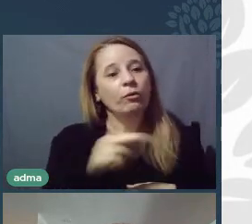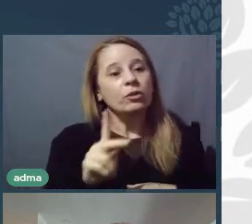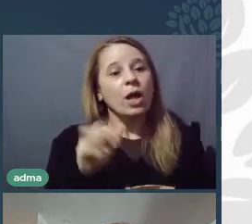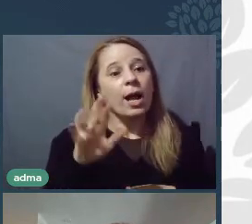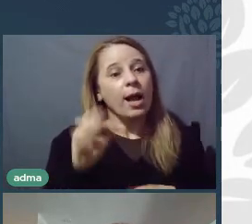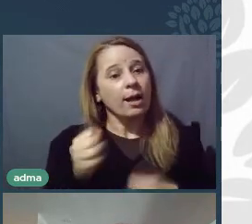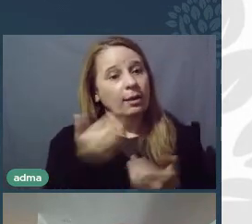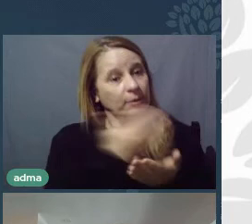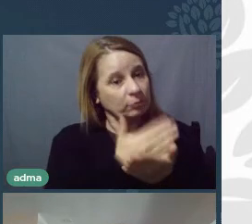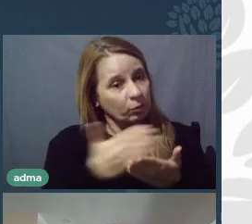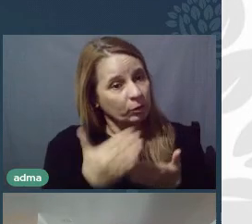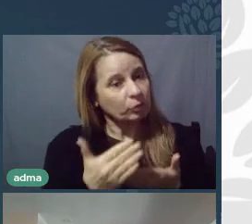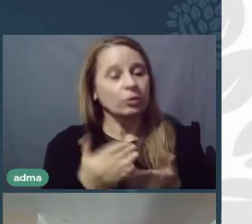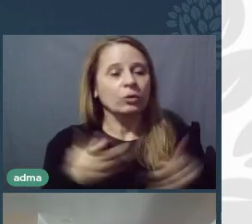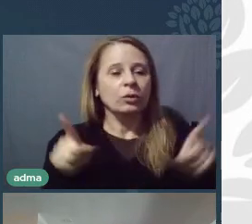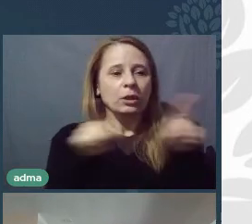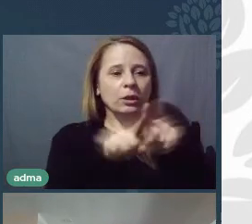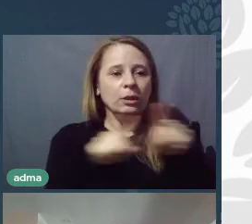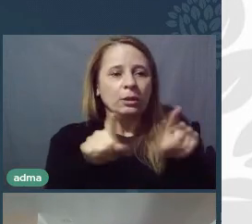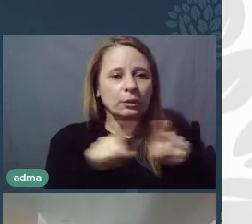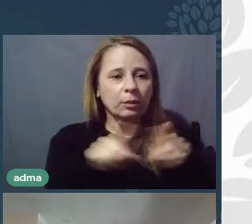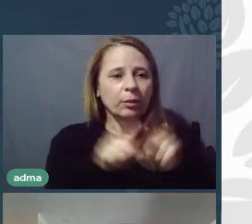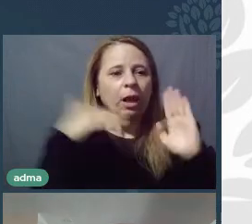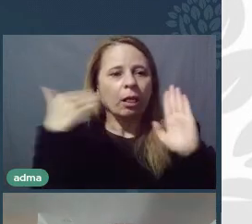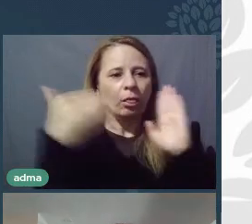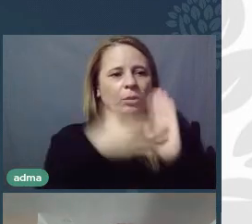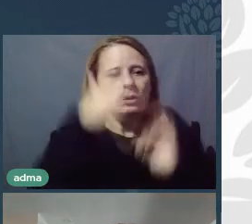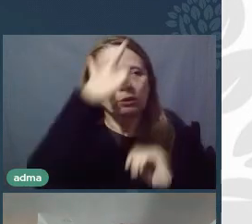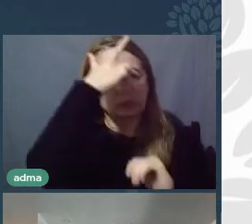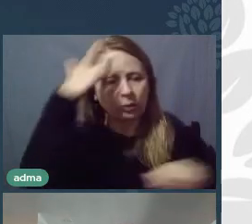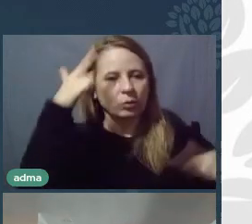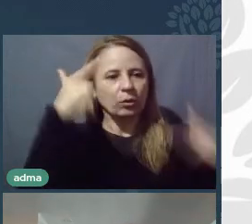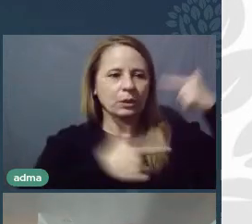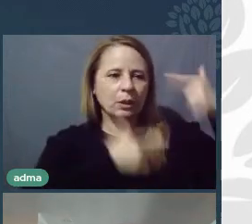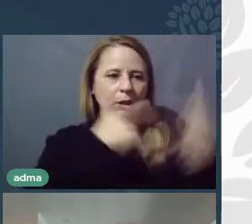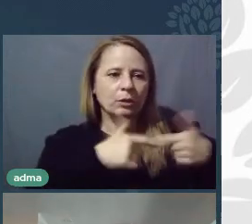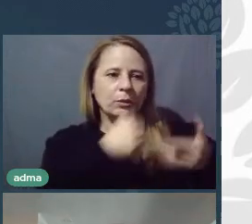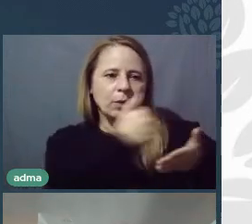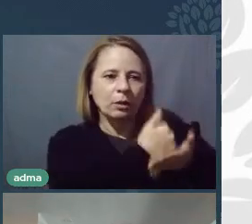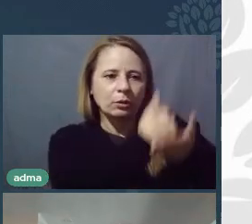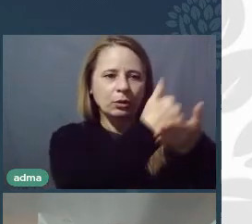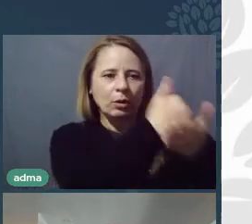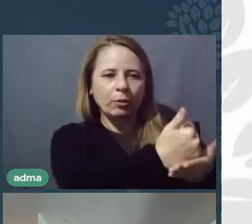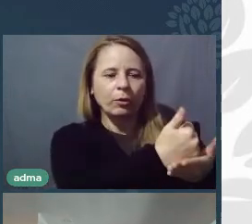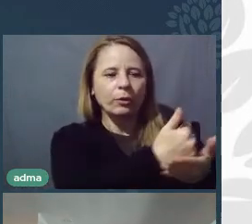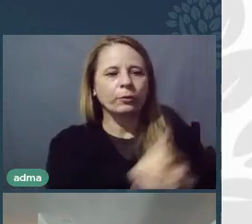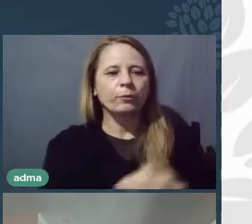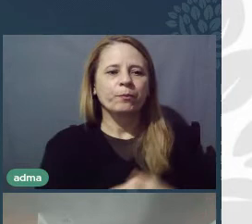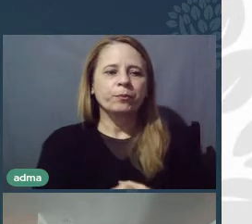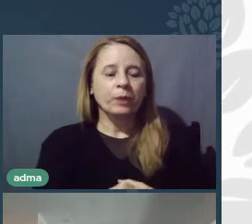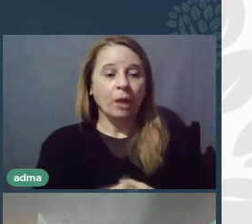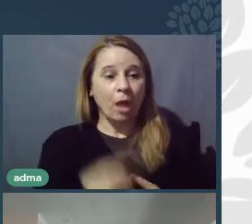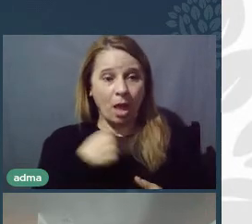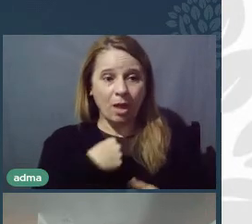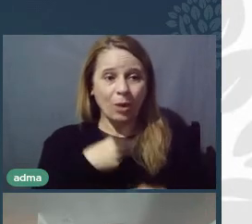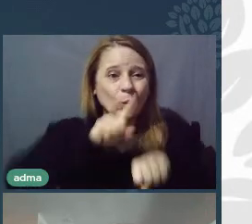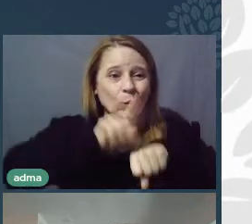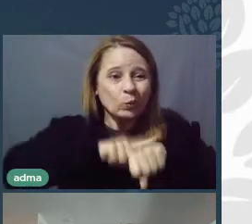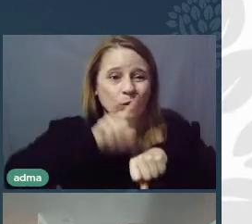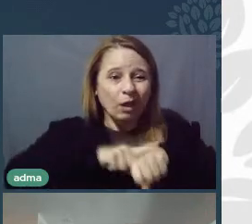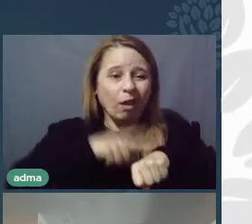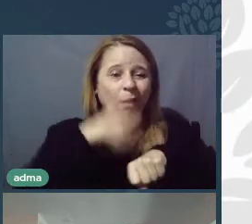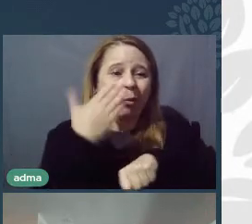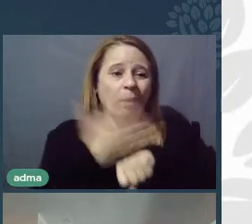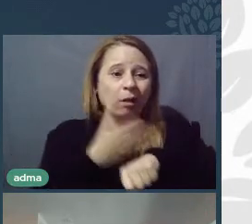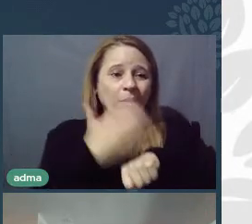introdução e também a Tayla e a todos os envolvidos aí no suporte. Então, eu não tive tempo de treinar muito essa